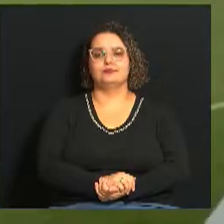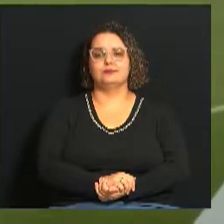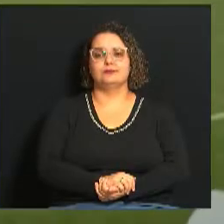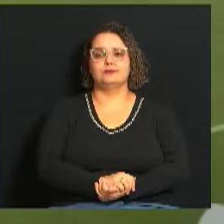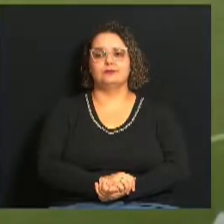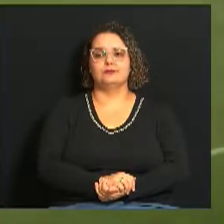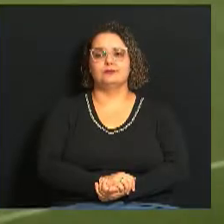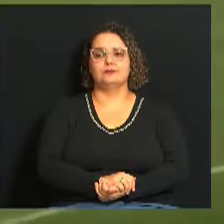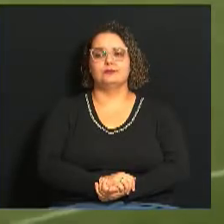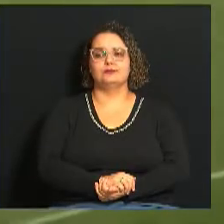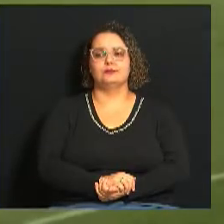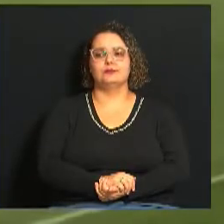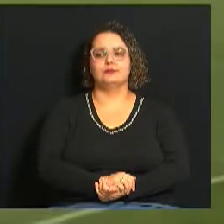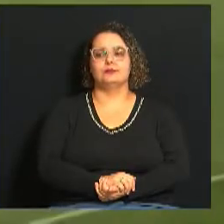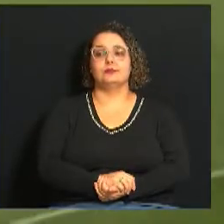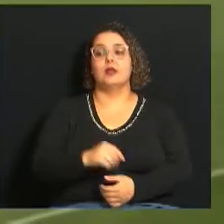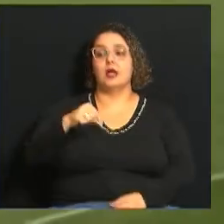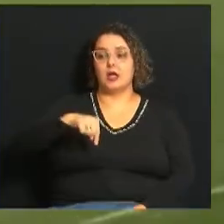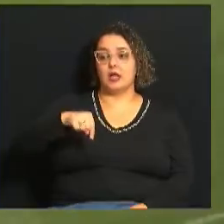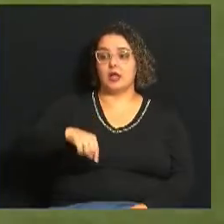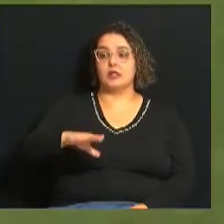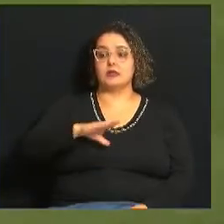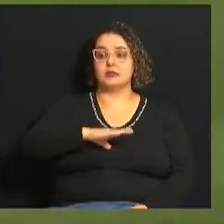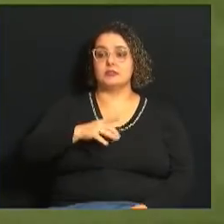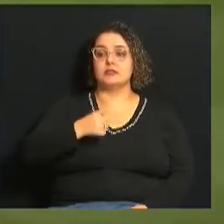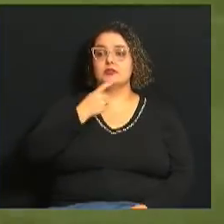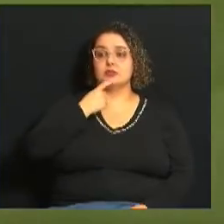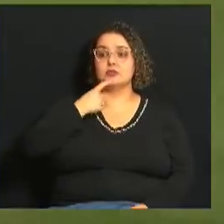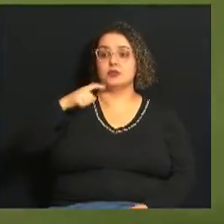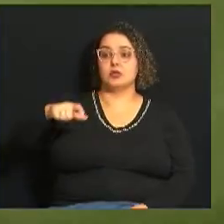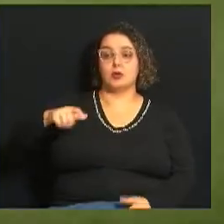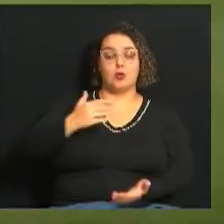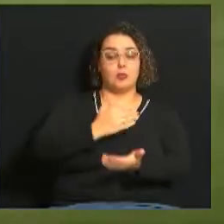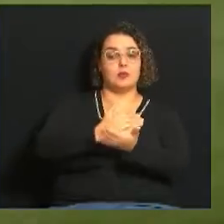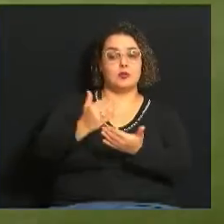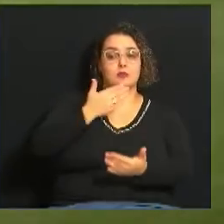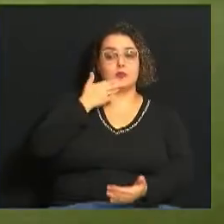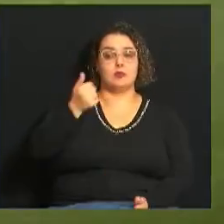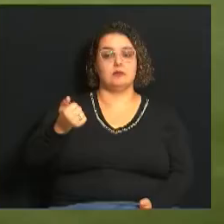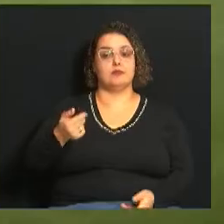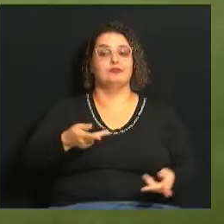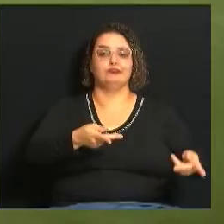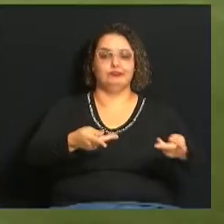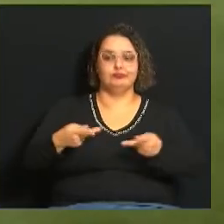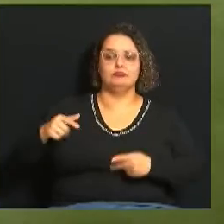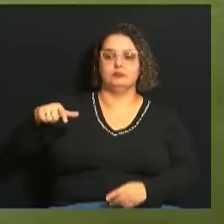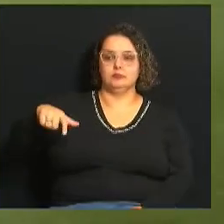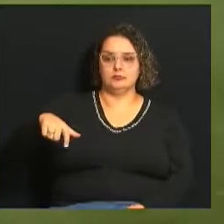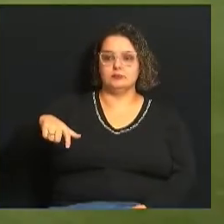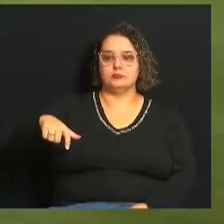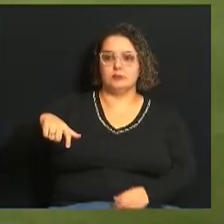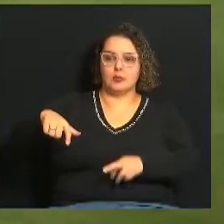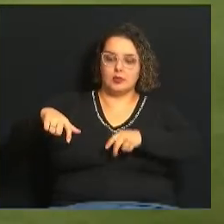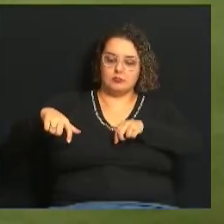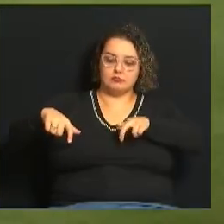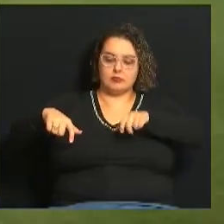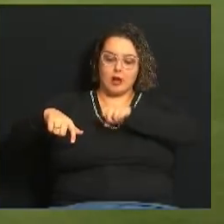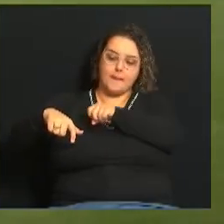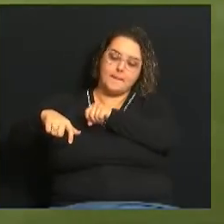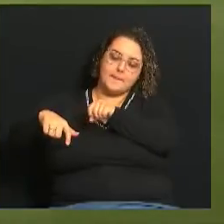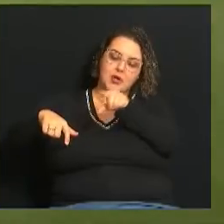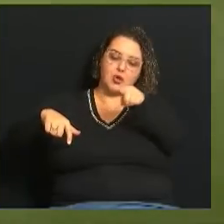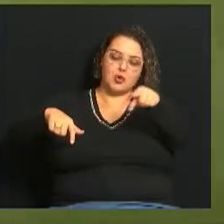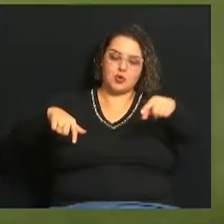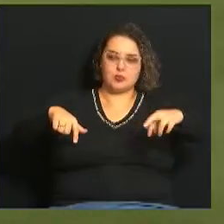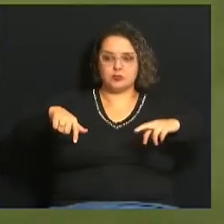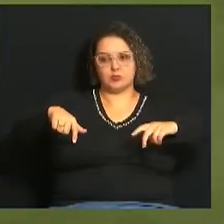Aqui em Campinas, quem começou melhor foram os visitantes. Após cruzamento, a zaga